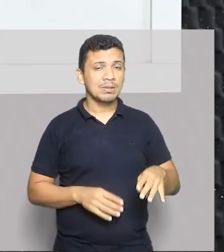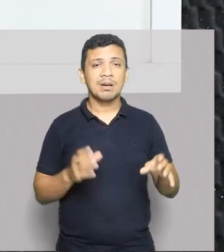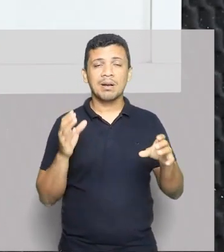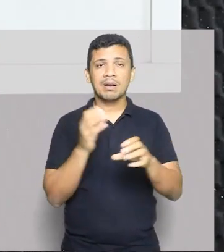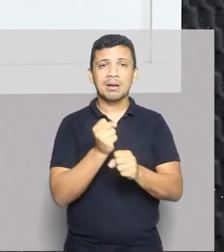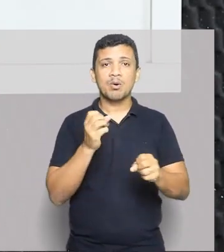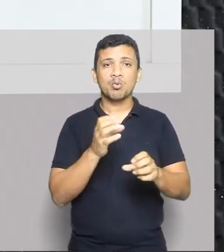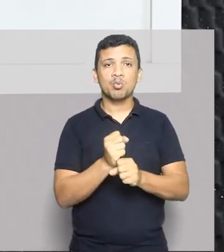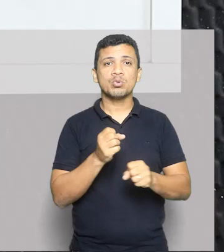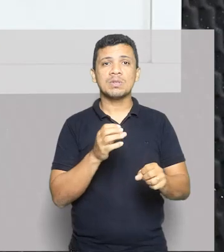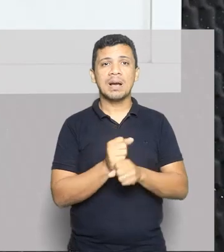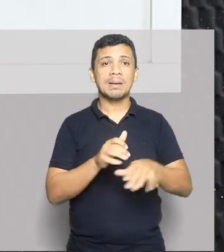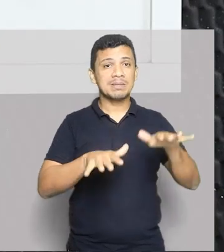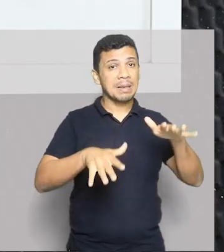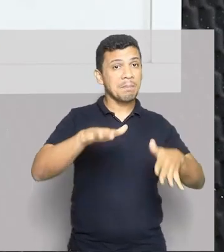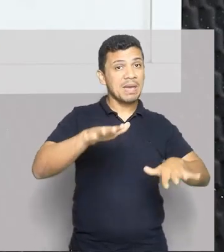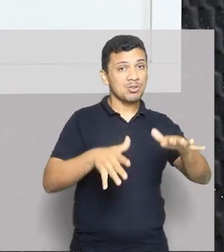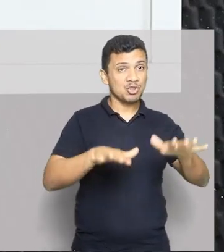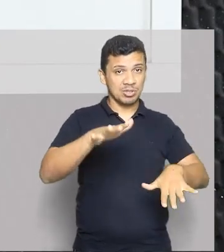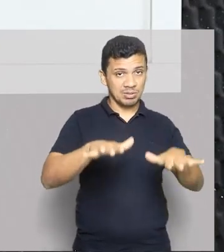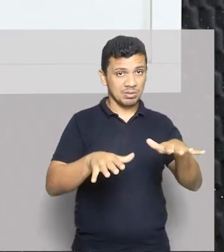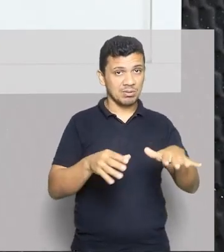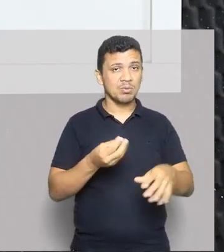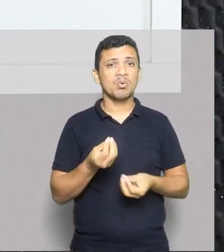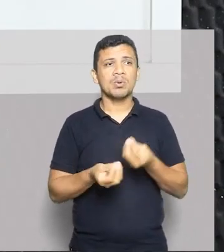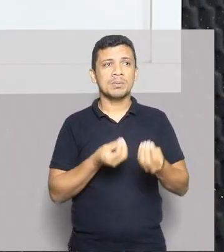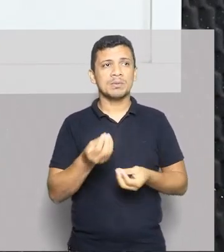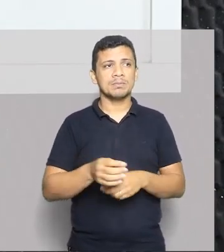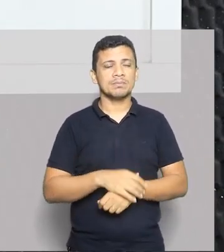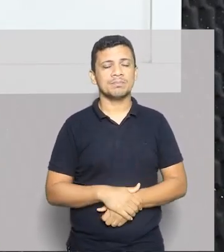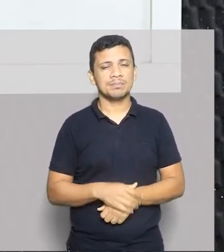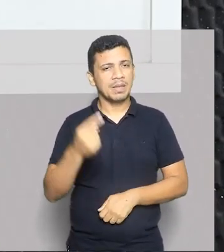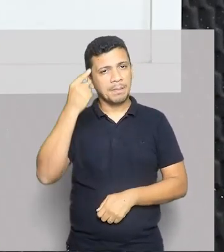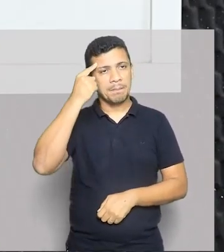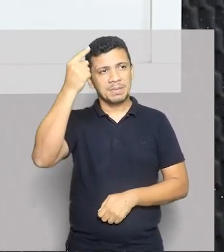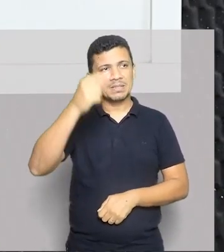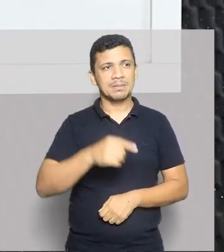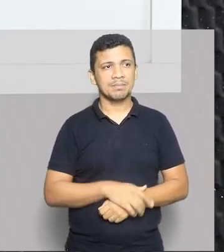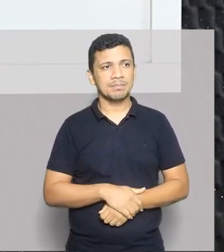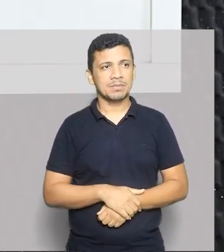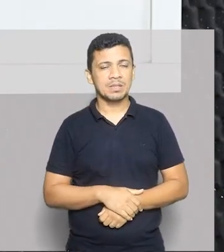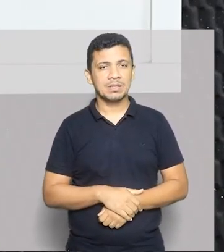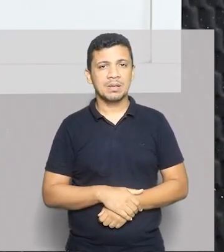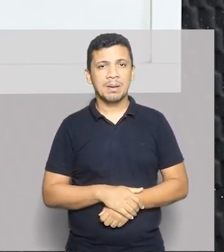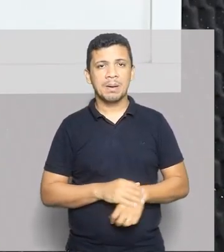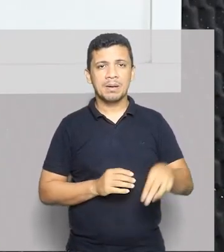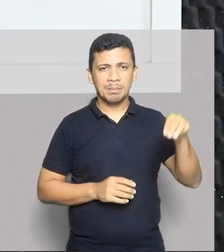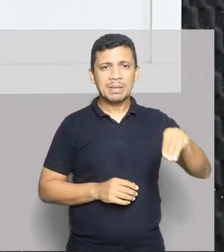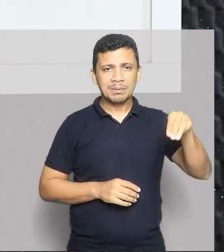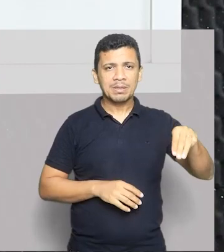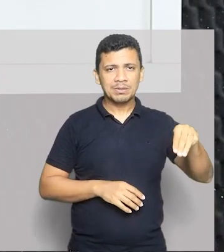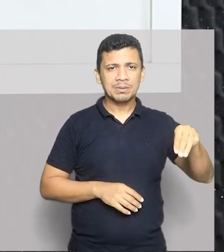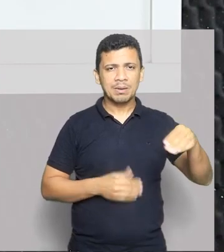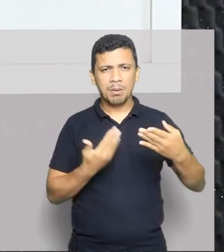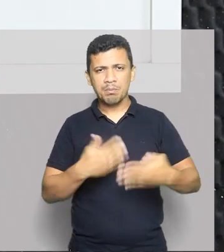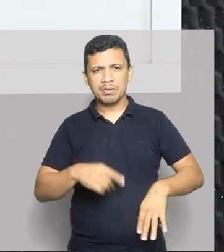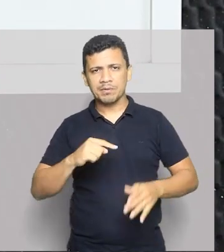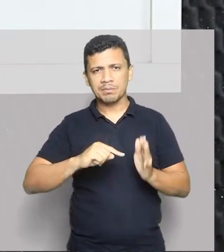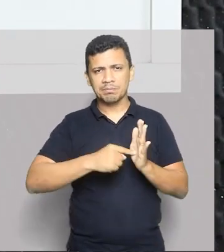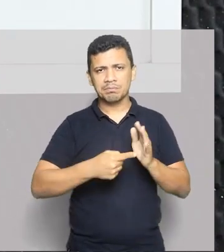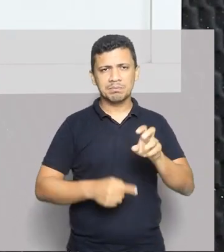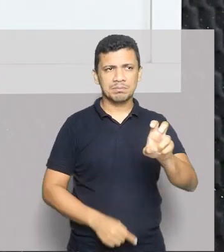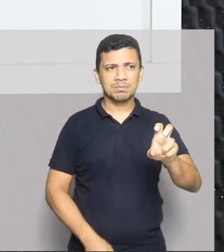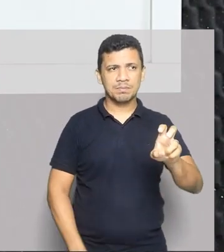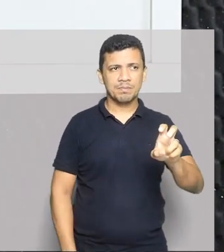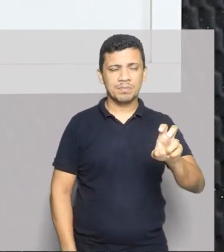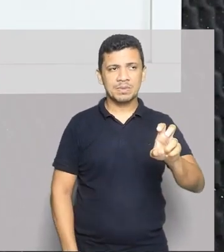calcular essa média, certo? Então, o que acontece aqui? Vamos supor que a pessoa tirou 5 na prova de matemática e